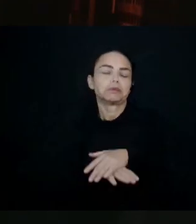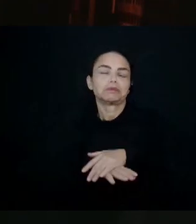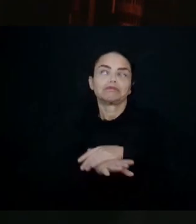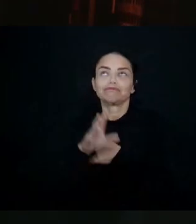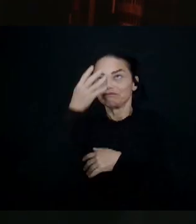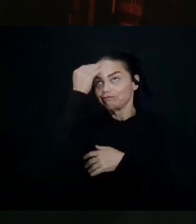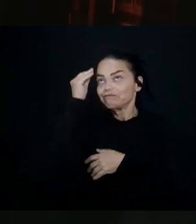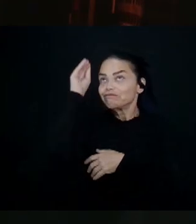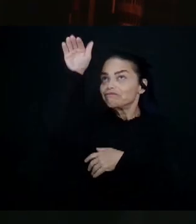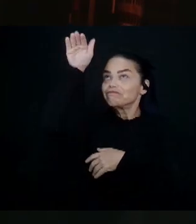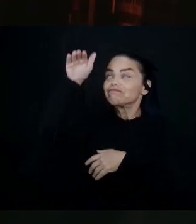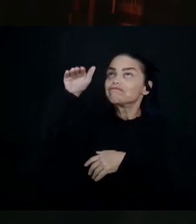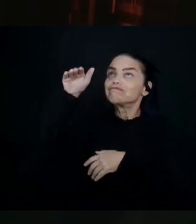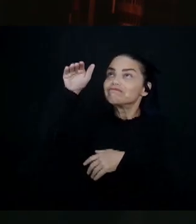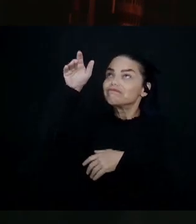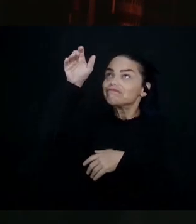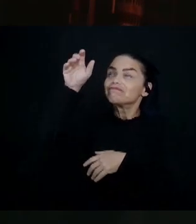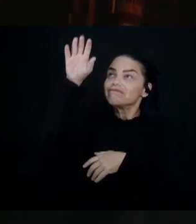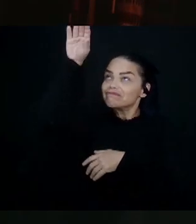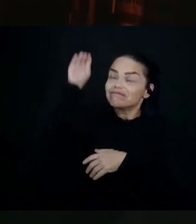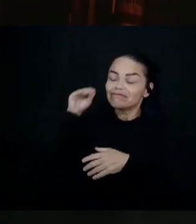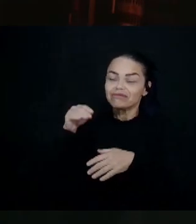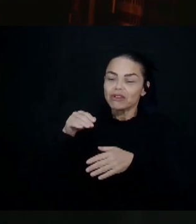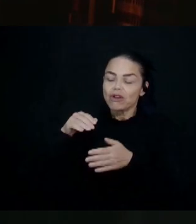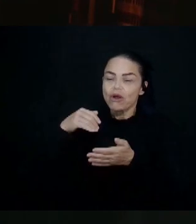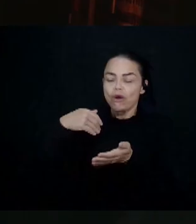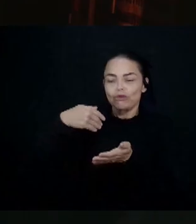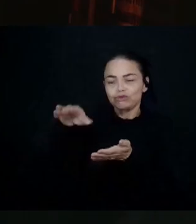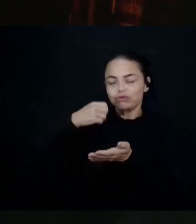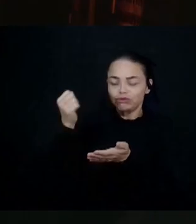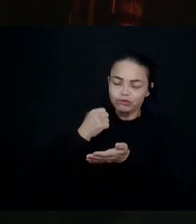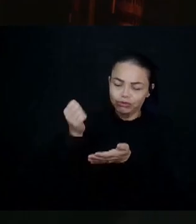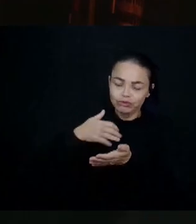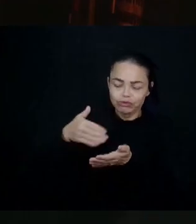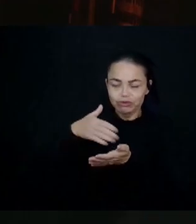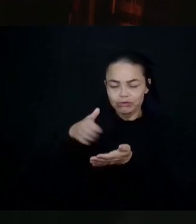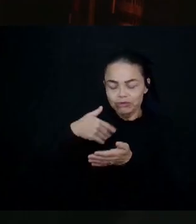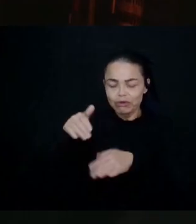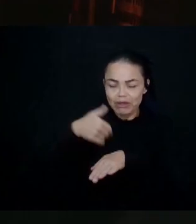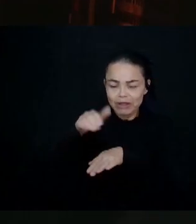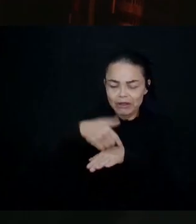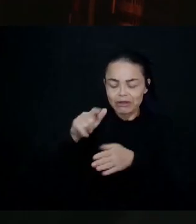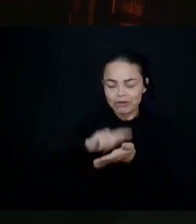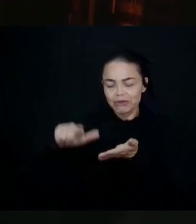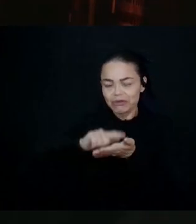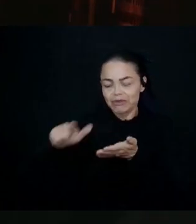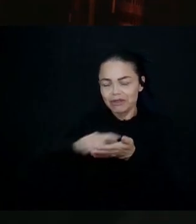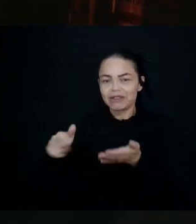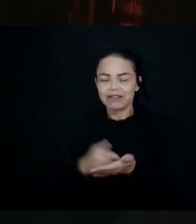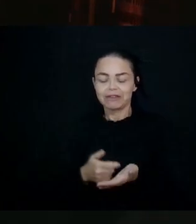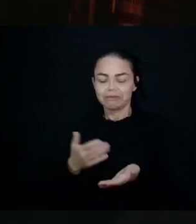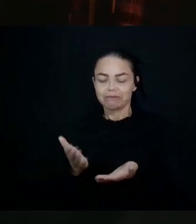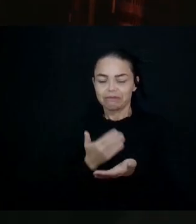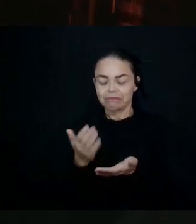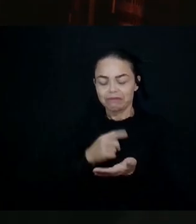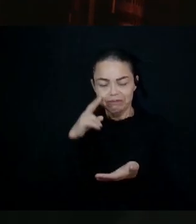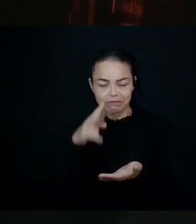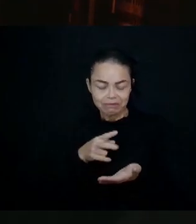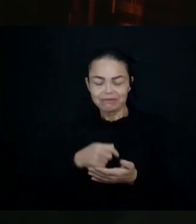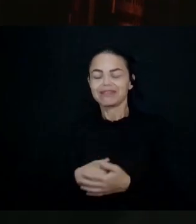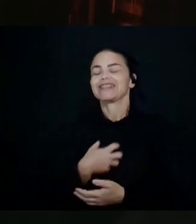Dá uma olhadinha nele, tira a poeira, né? Vamos dar uma olhada, passa as páginas assim para ter aquela